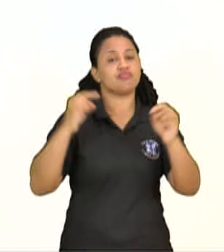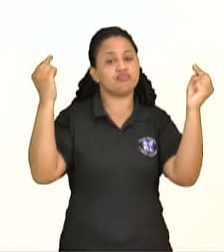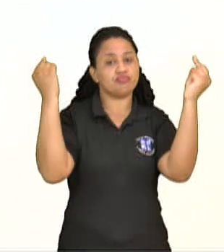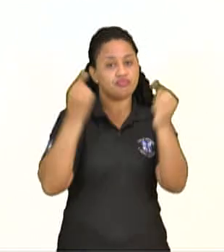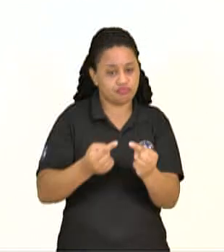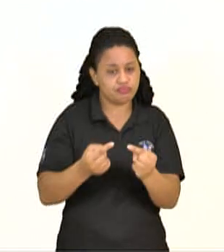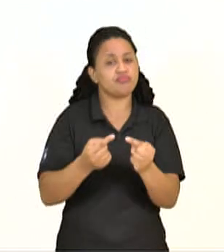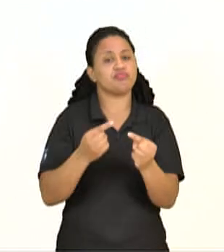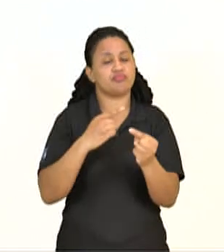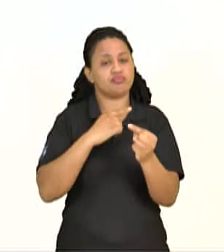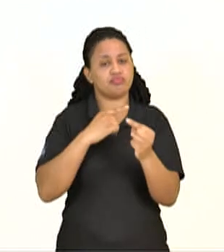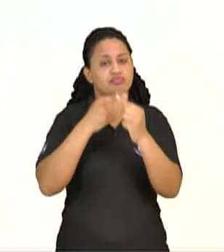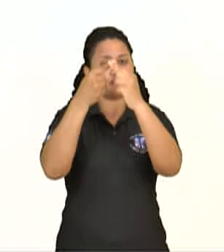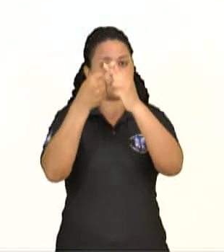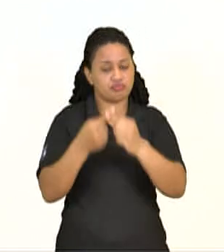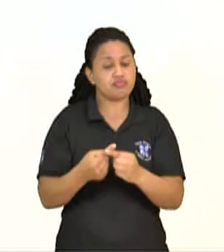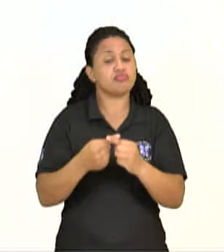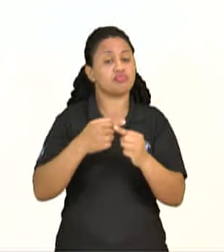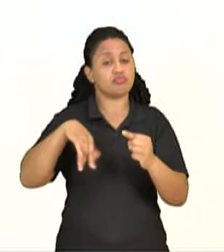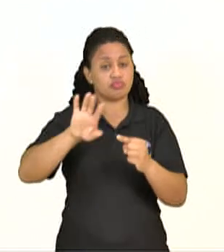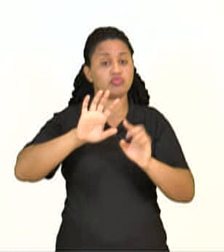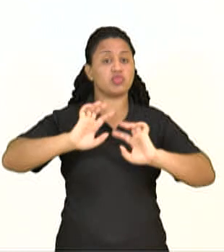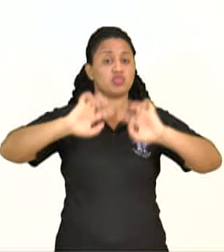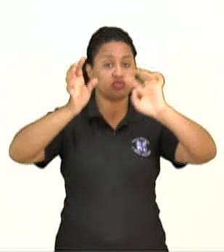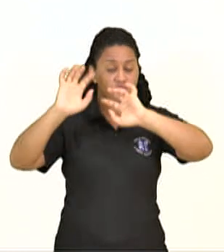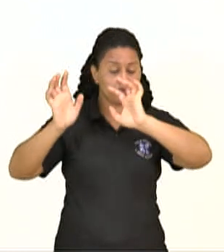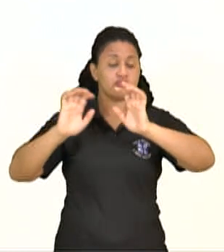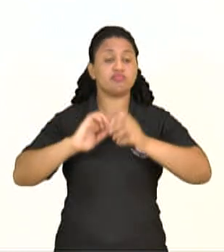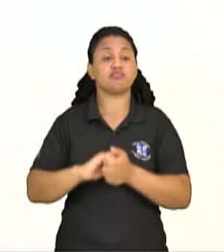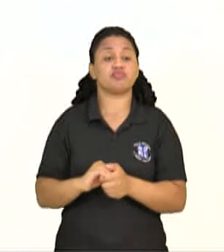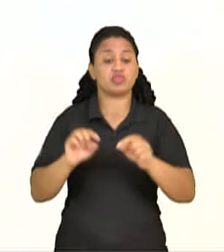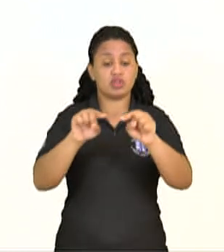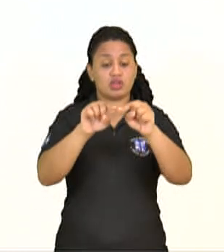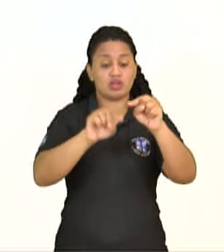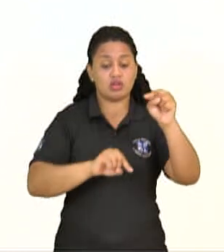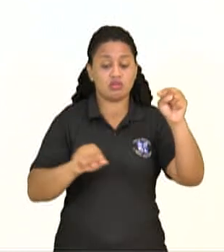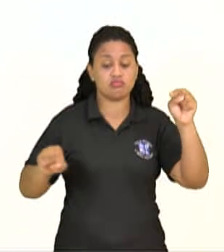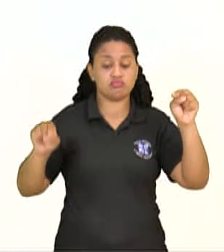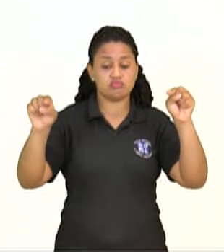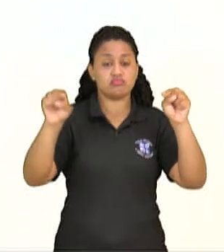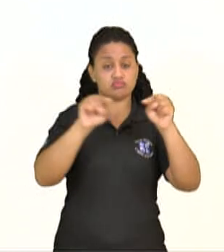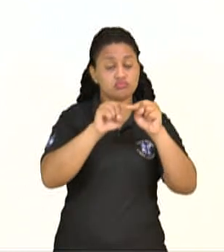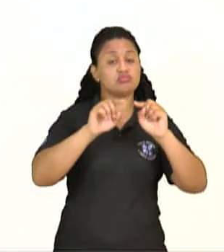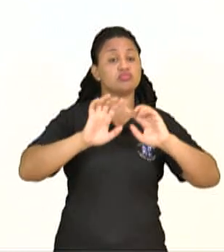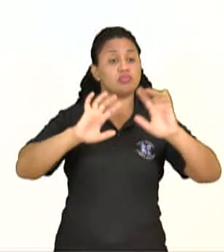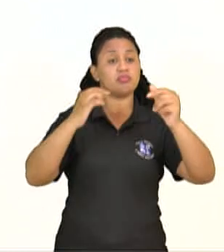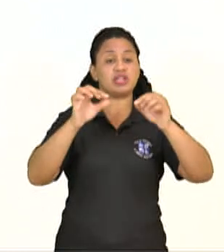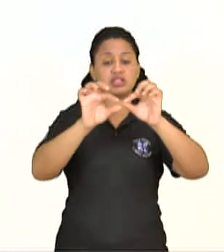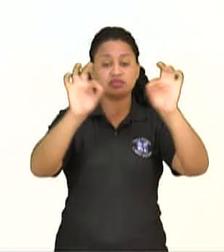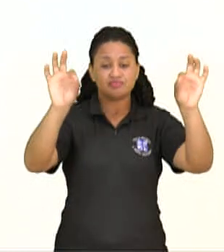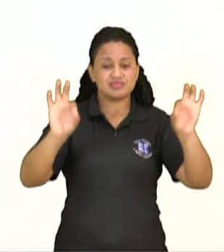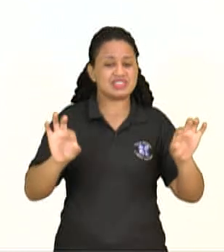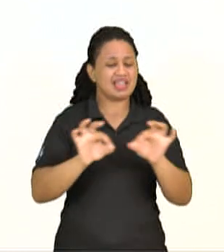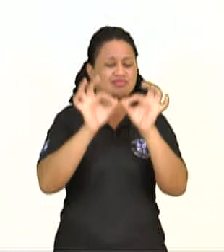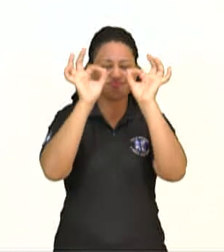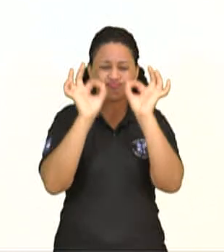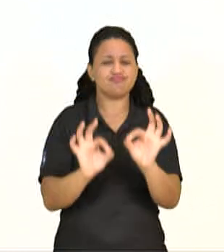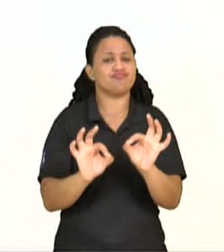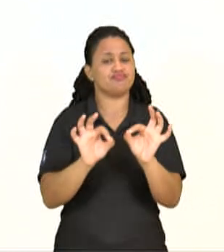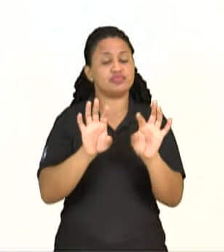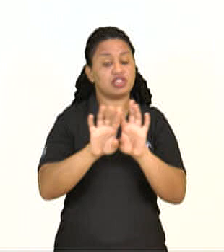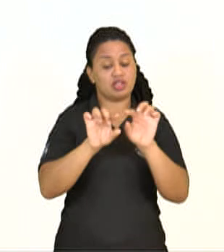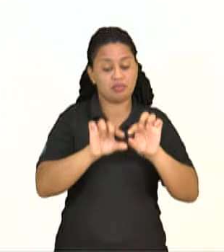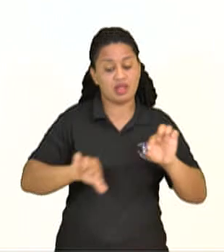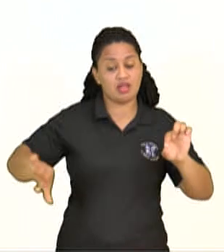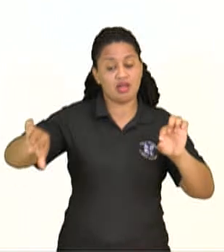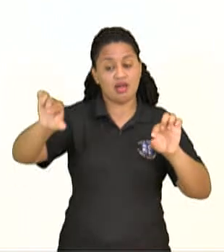da Federação Internacional de Voleibol, a quadra de jogo deve ter a medida fixa e a zona